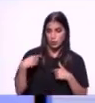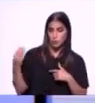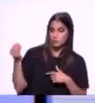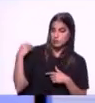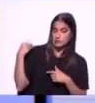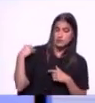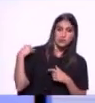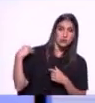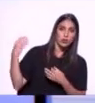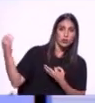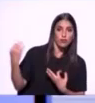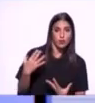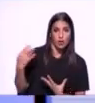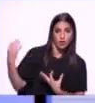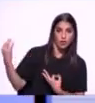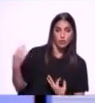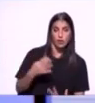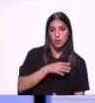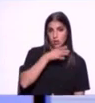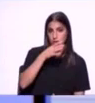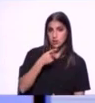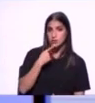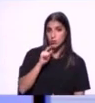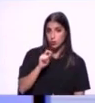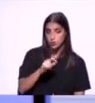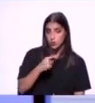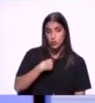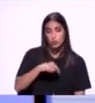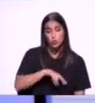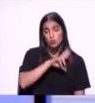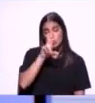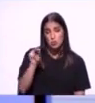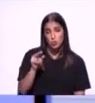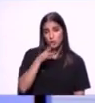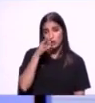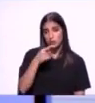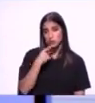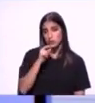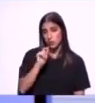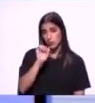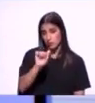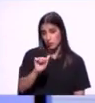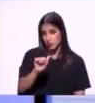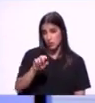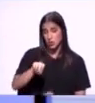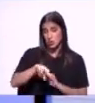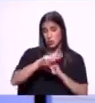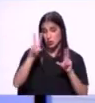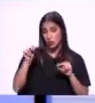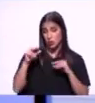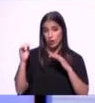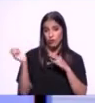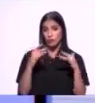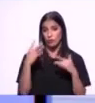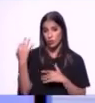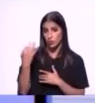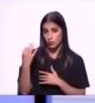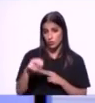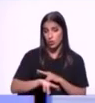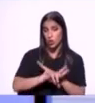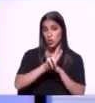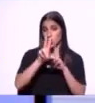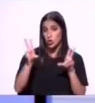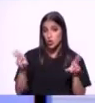convidado a indicar nomes. Nunca indiquei. Nunca o Futebol Porto indicou. Nunca o fiz por